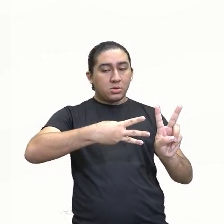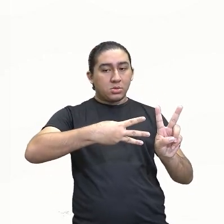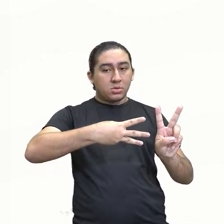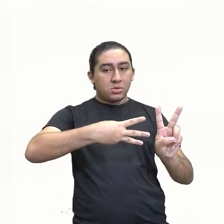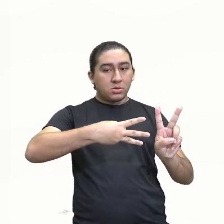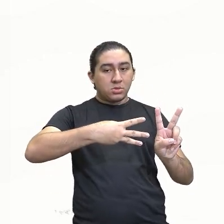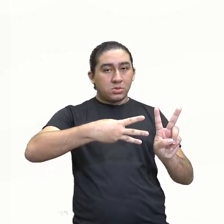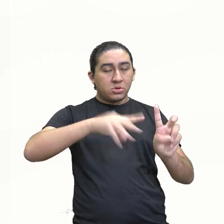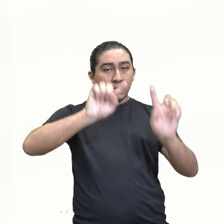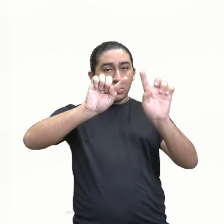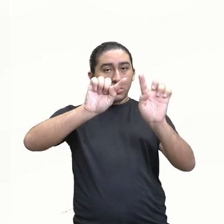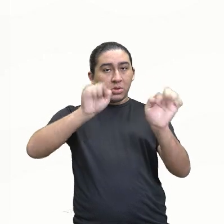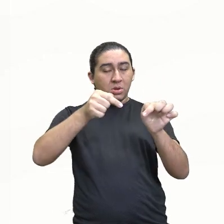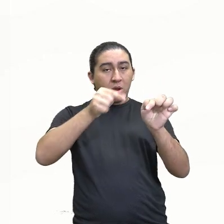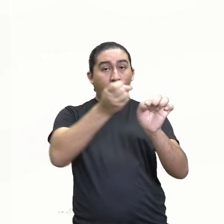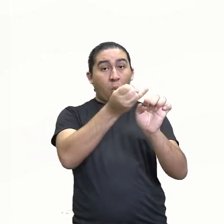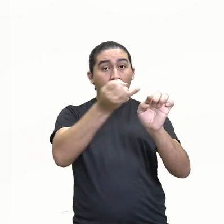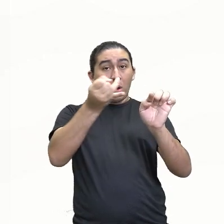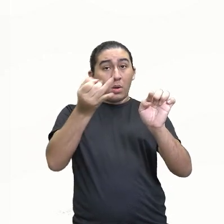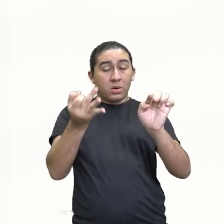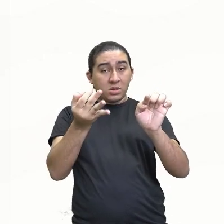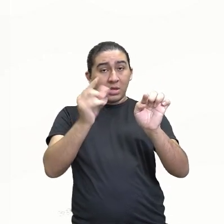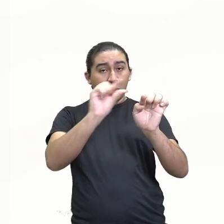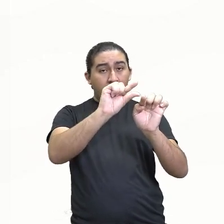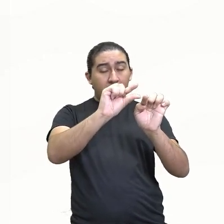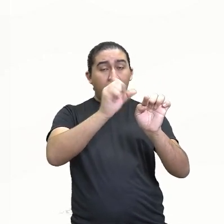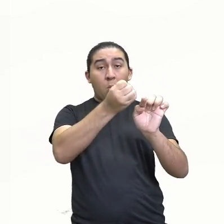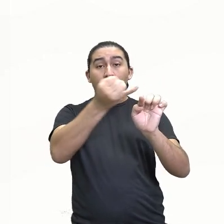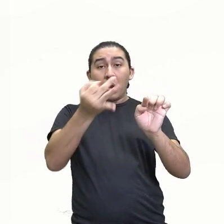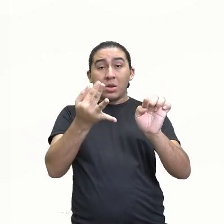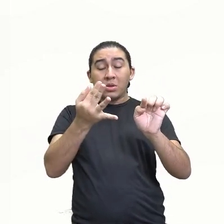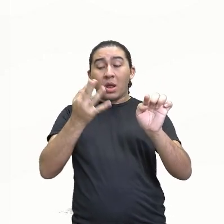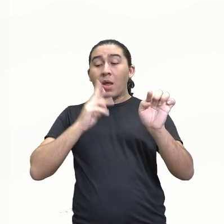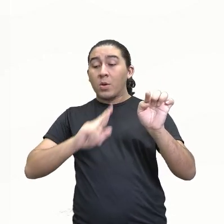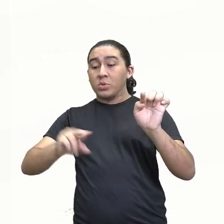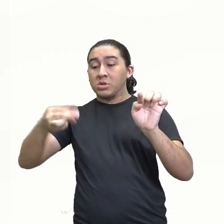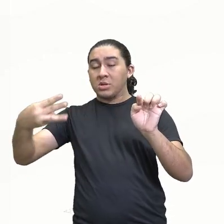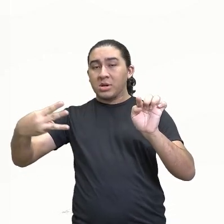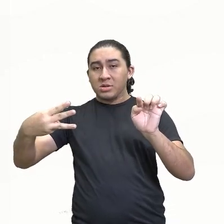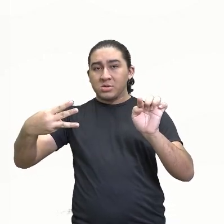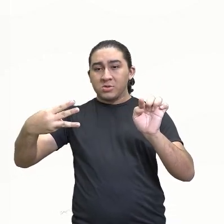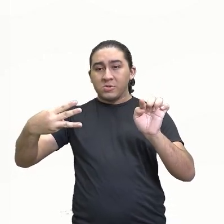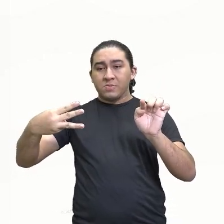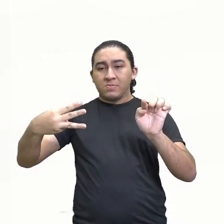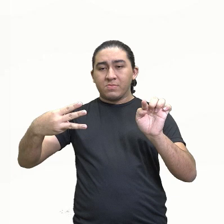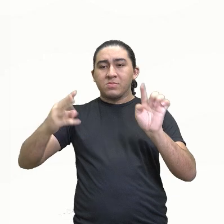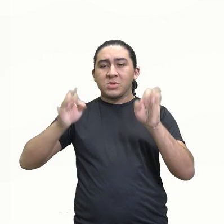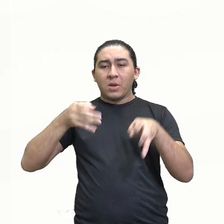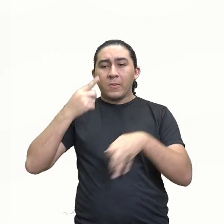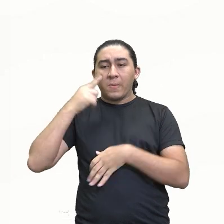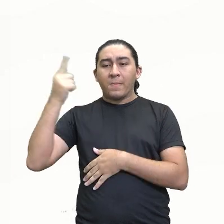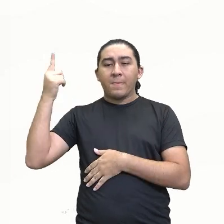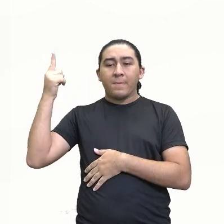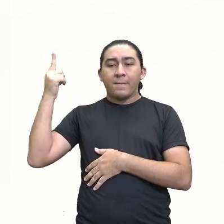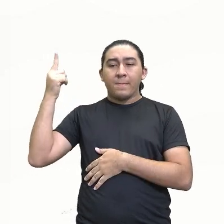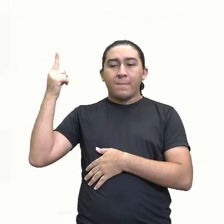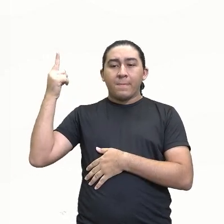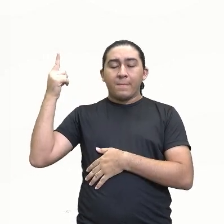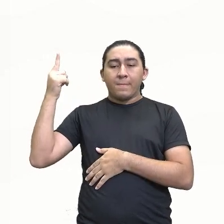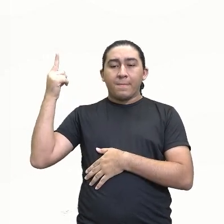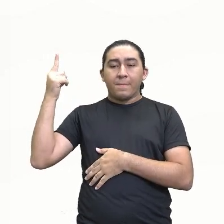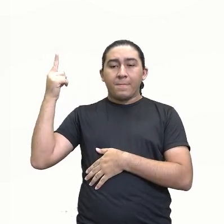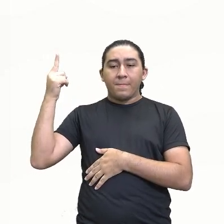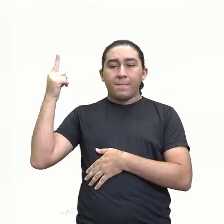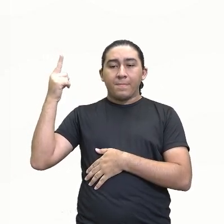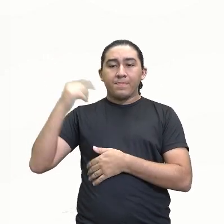um expoente é igual a quanto? É igual a 3. Olha isso aqui, ó, isso é uma igualdade. Aqui eu